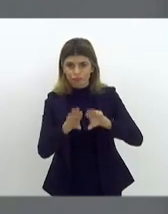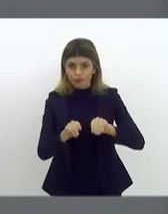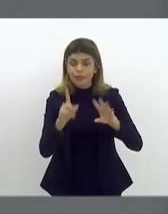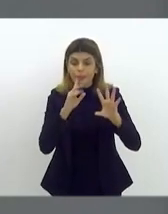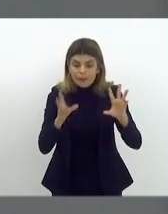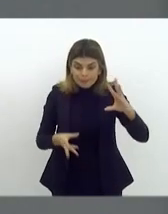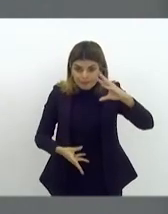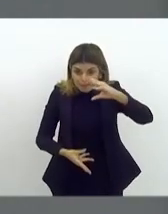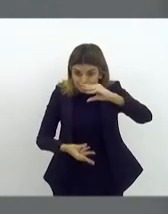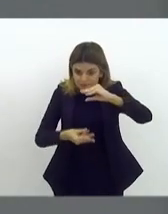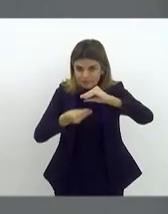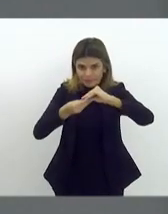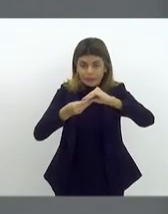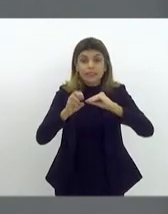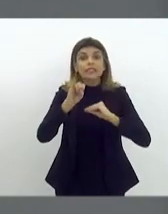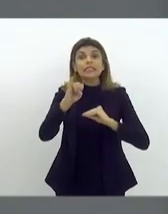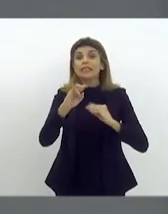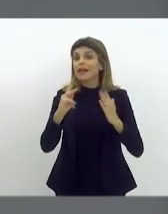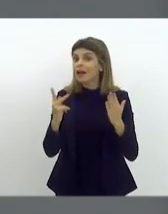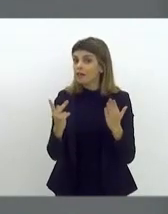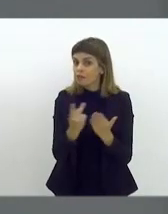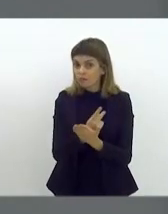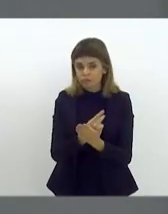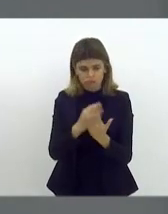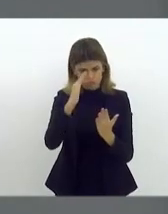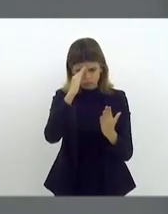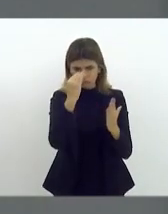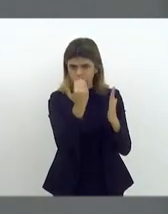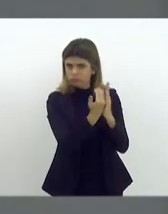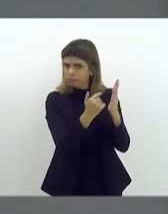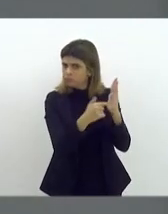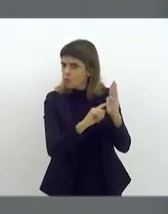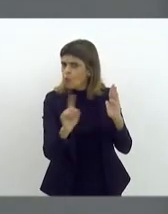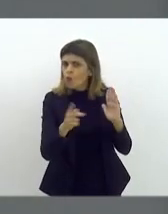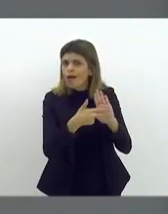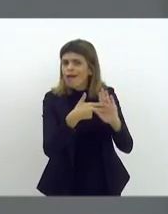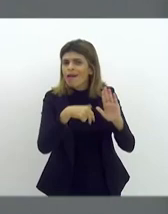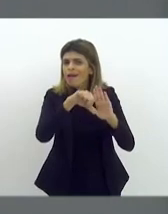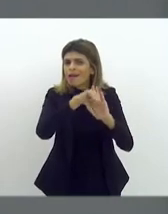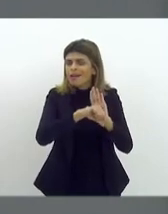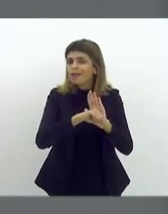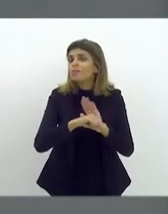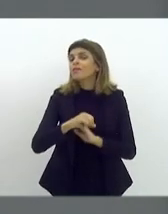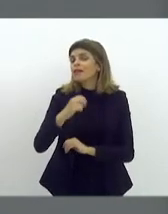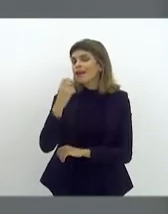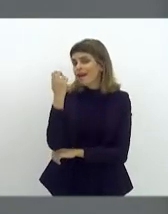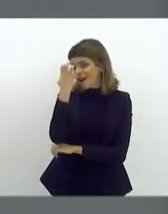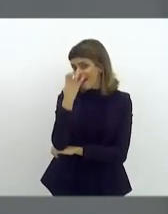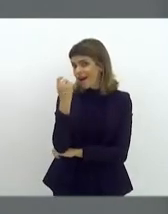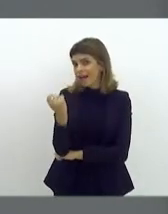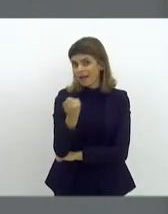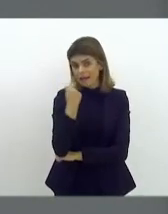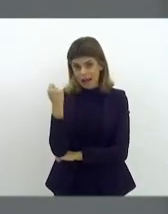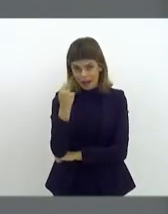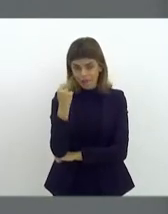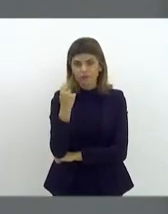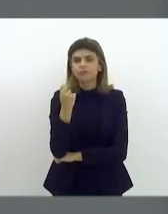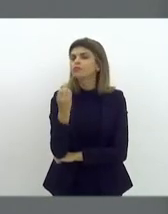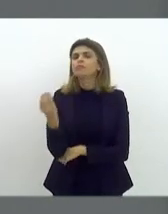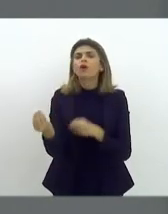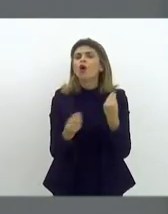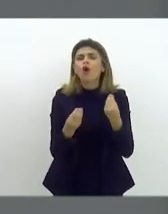parte da redação anterior que falava se a conduta não constitui crime mais grave o que que significa isso nas diretrizes